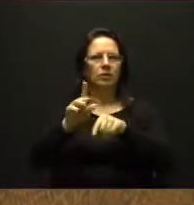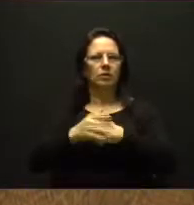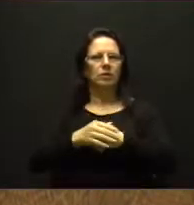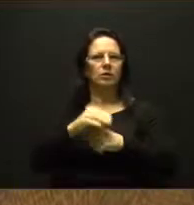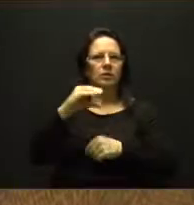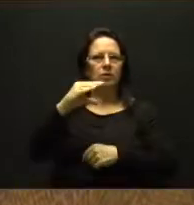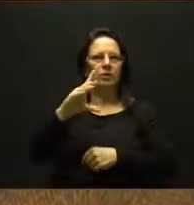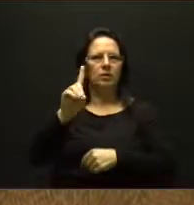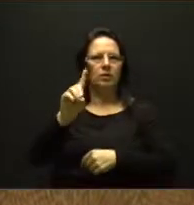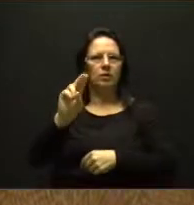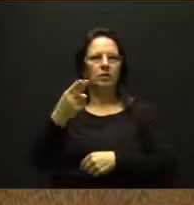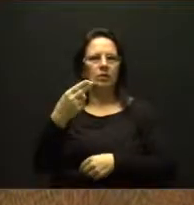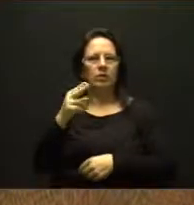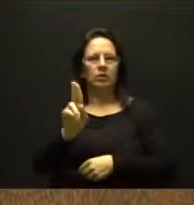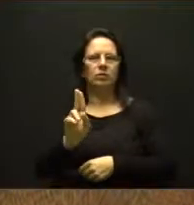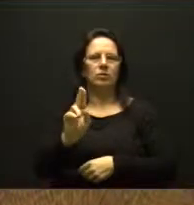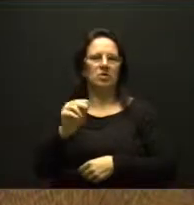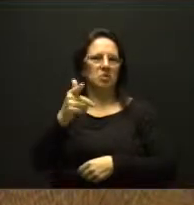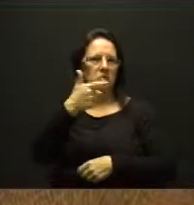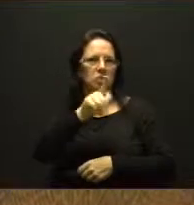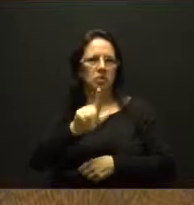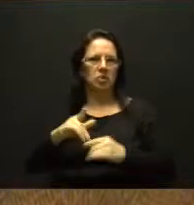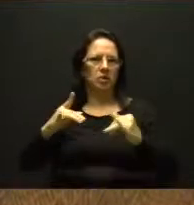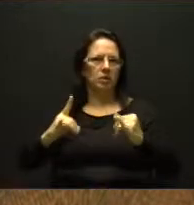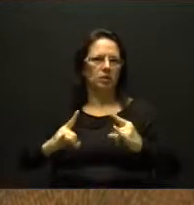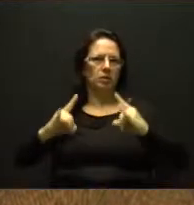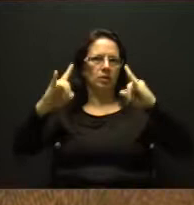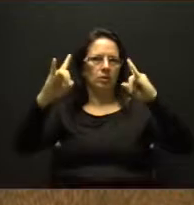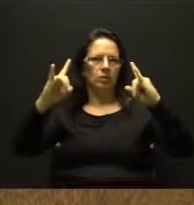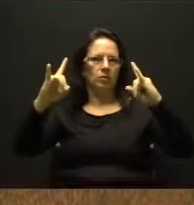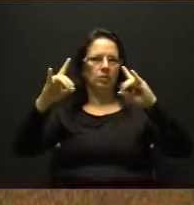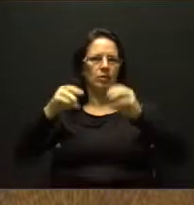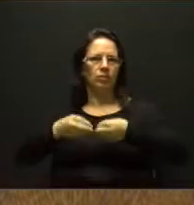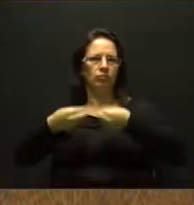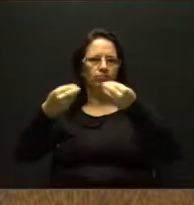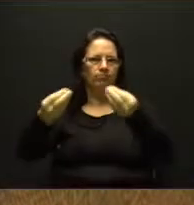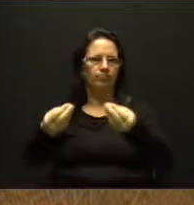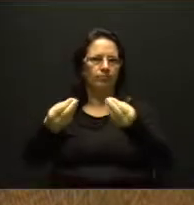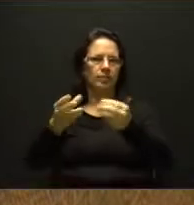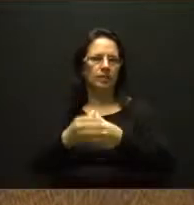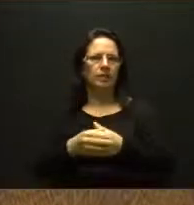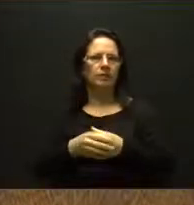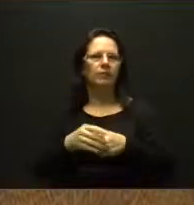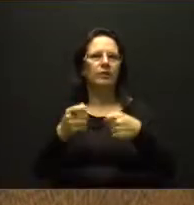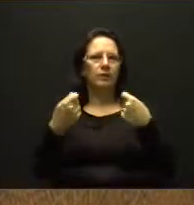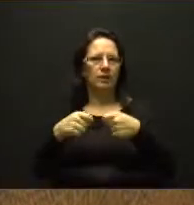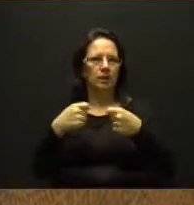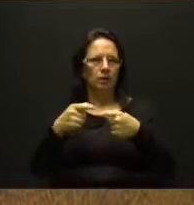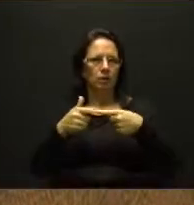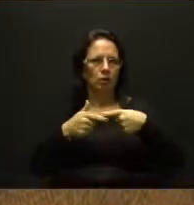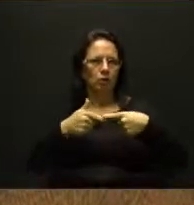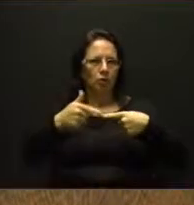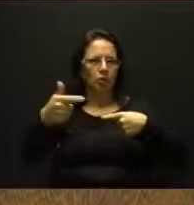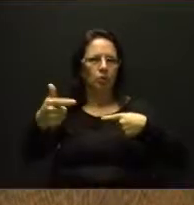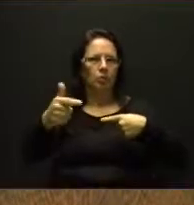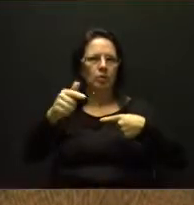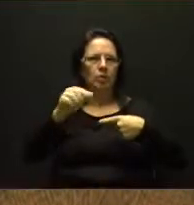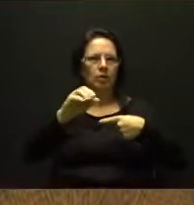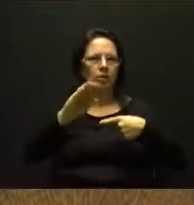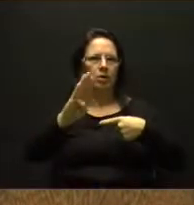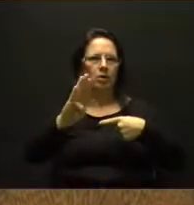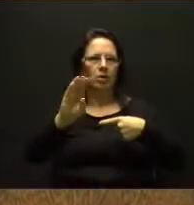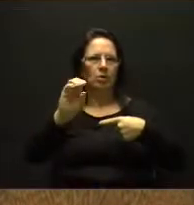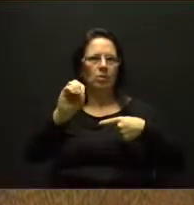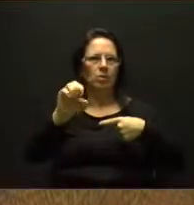cdhu ainda não há unidades habitacionais para entrega fazendo necessária a prorrogação do benefício